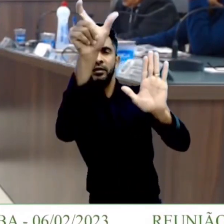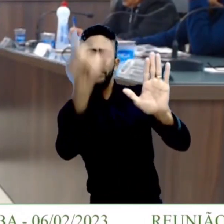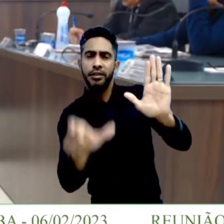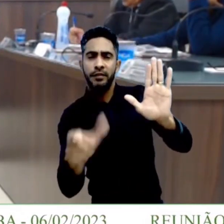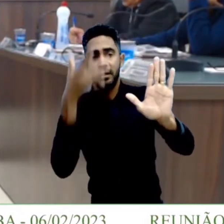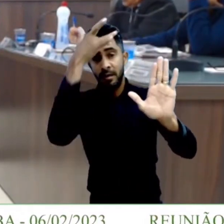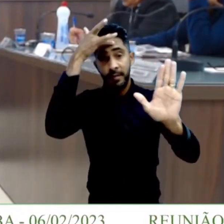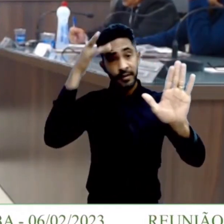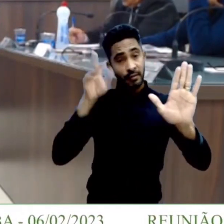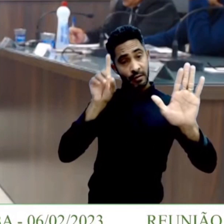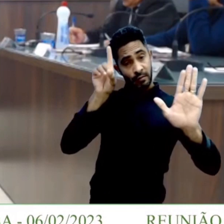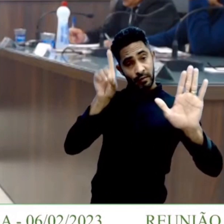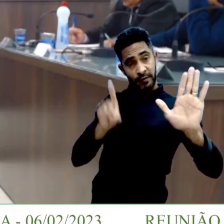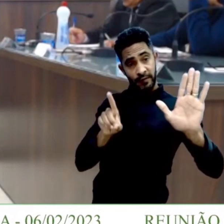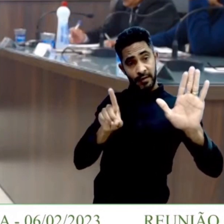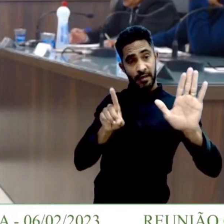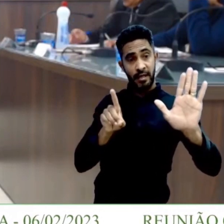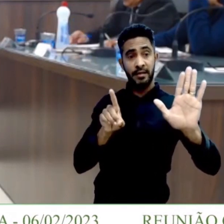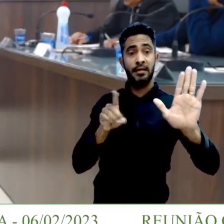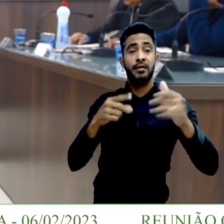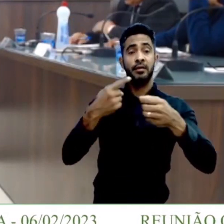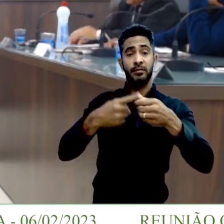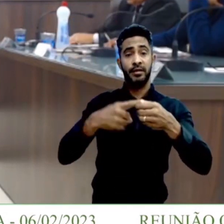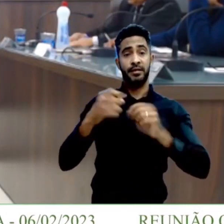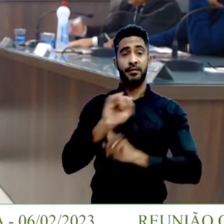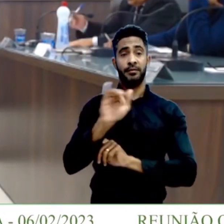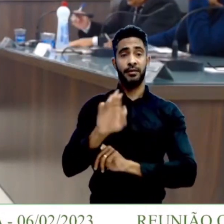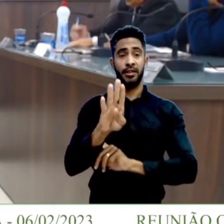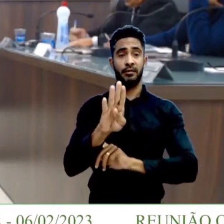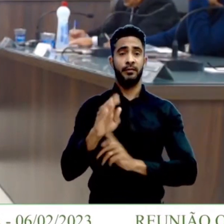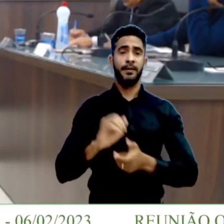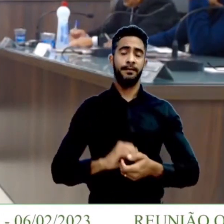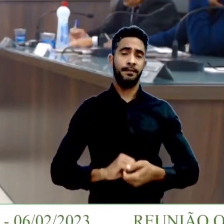no município e dá outras providências.